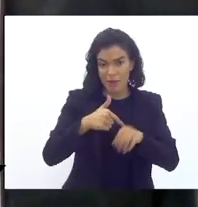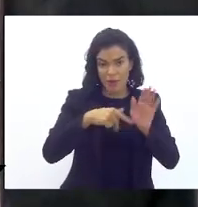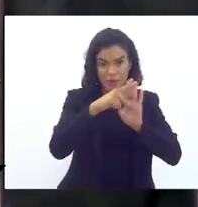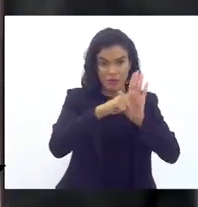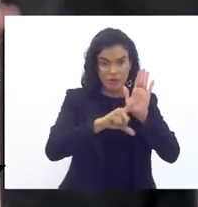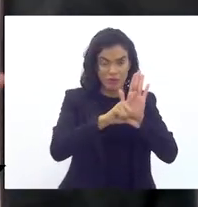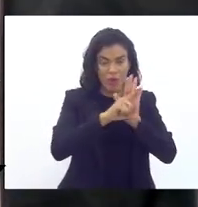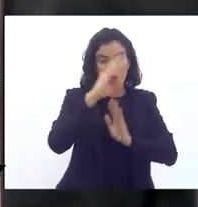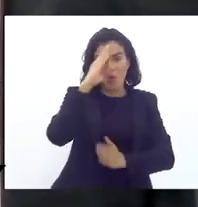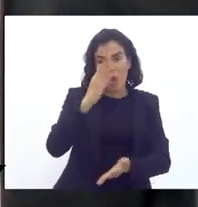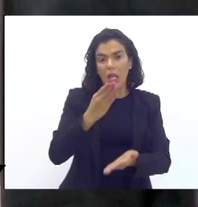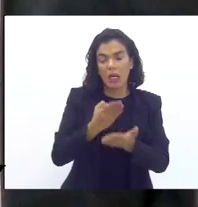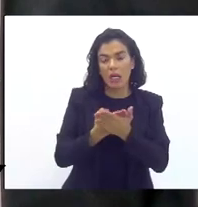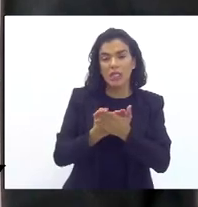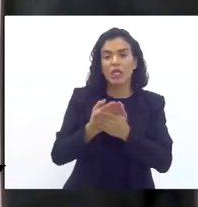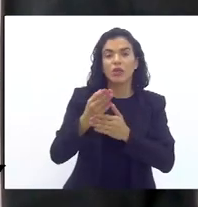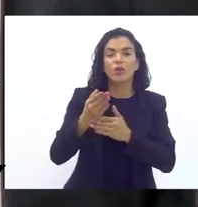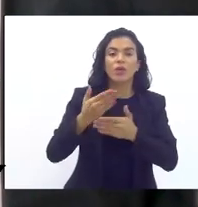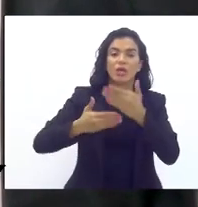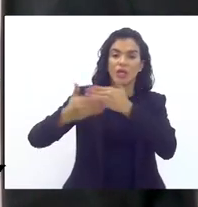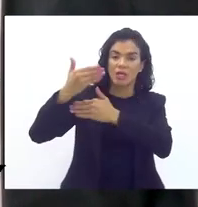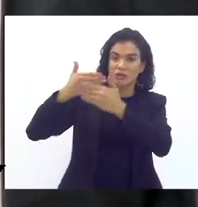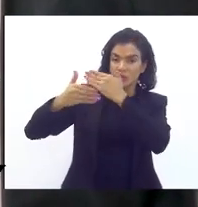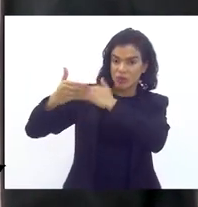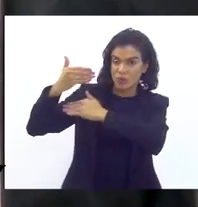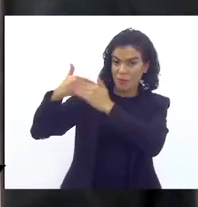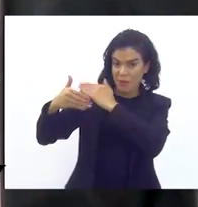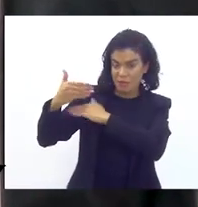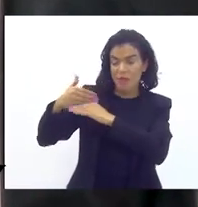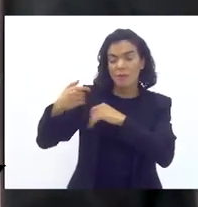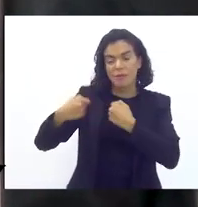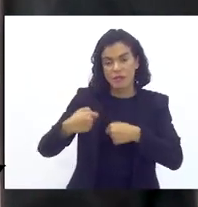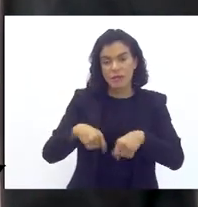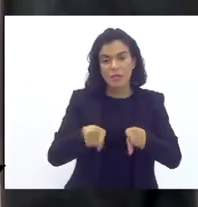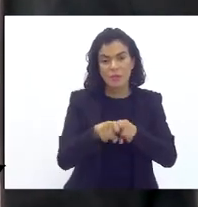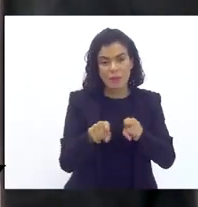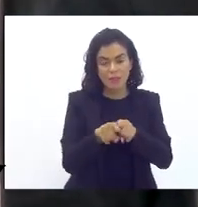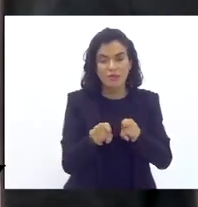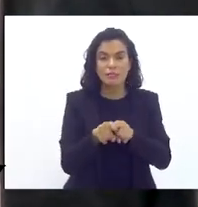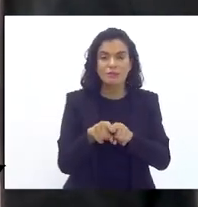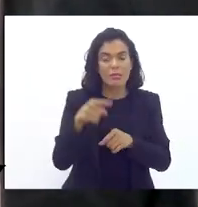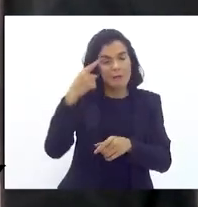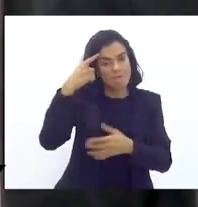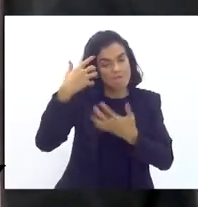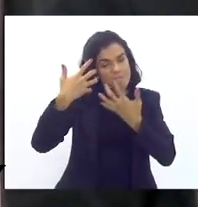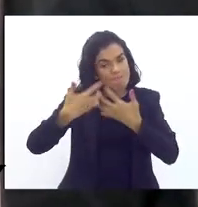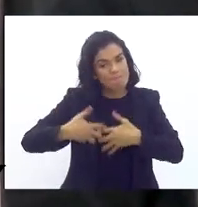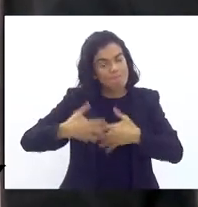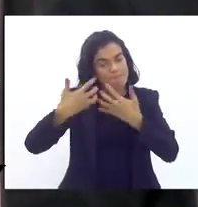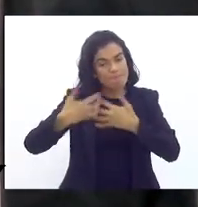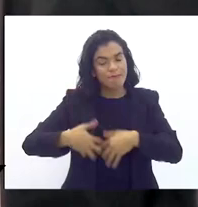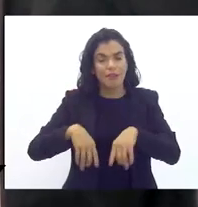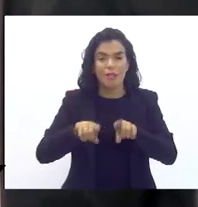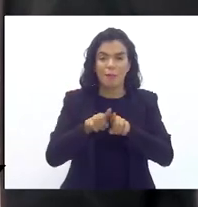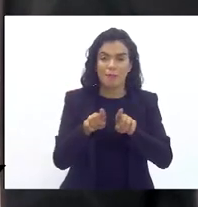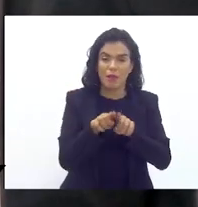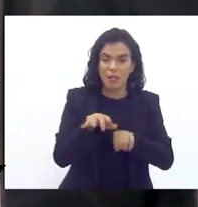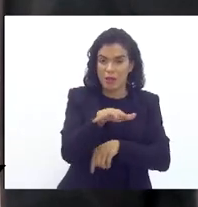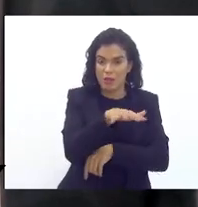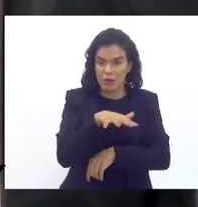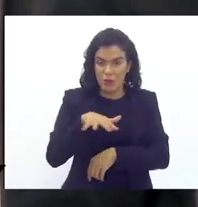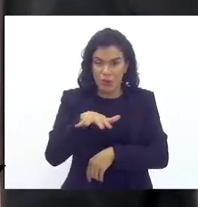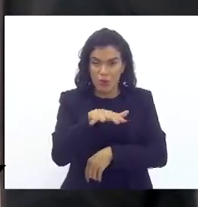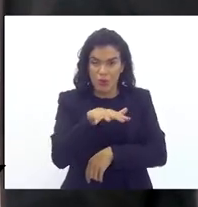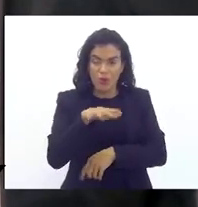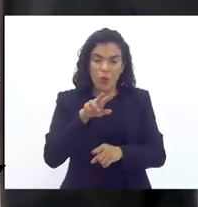acredito que os fatos pretéritos também precisam ser questionados não só no âmbito de recursos mas também no âmbito